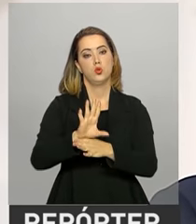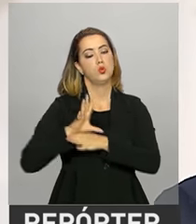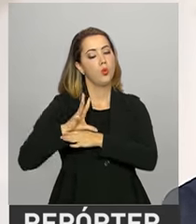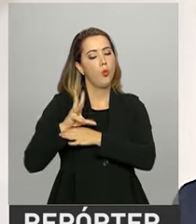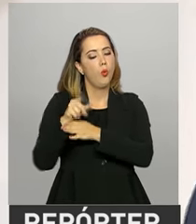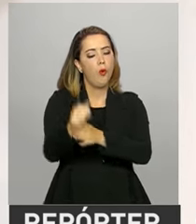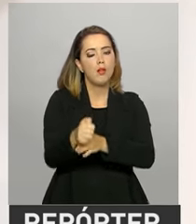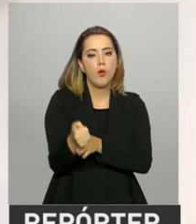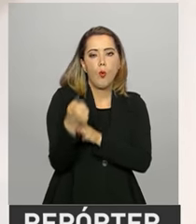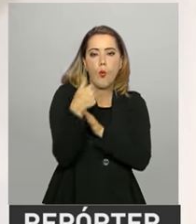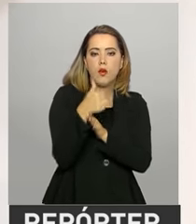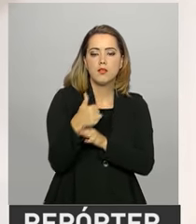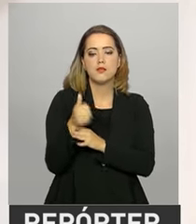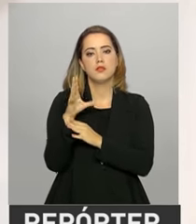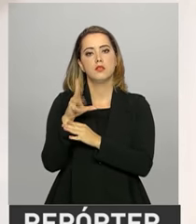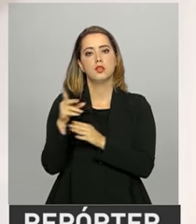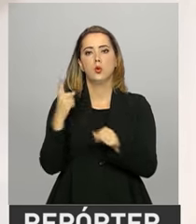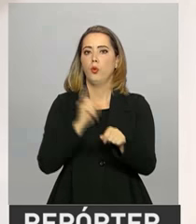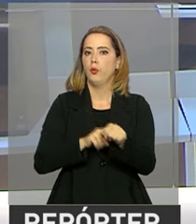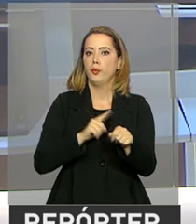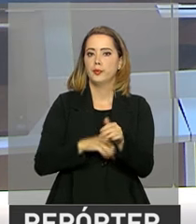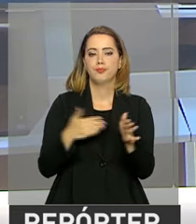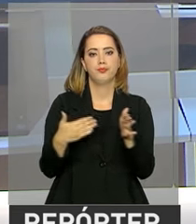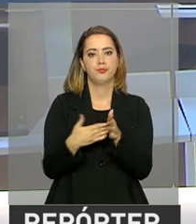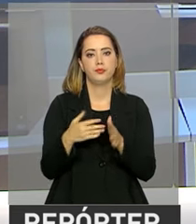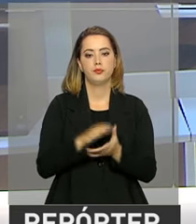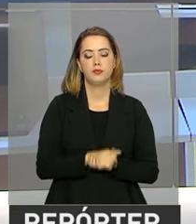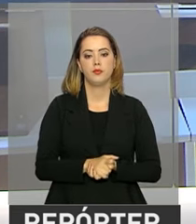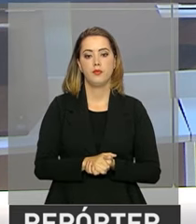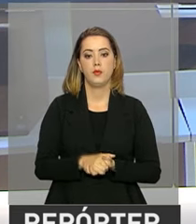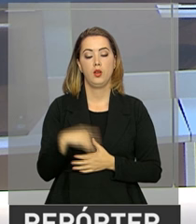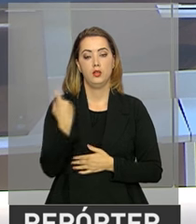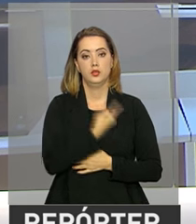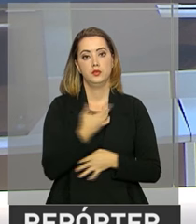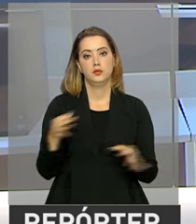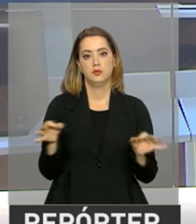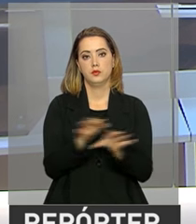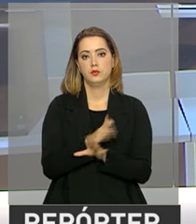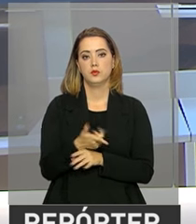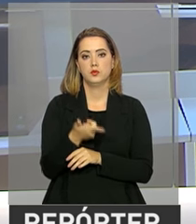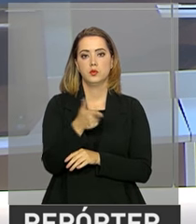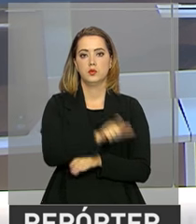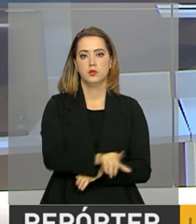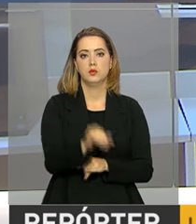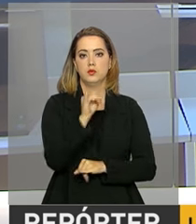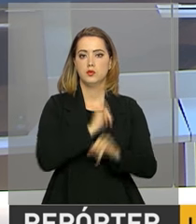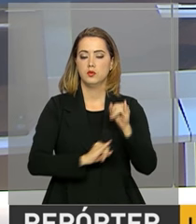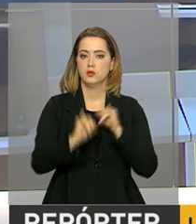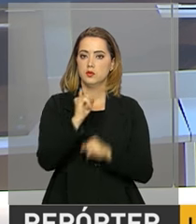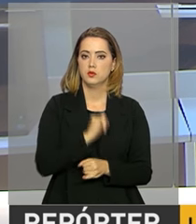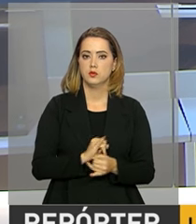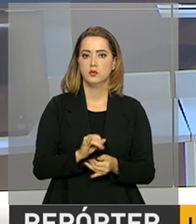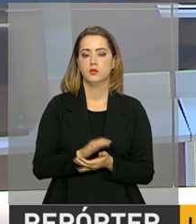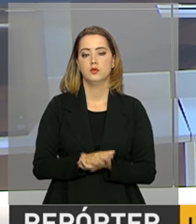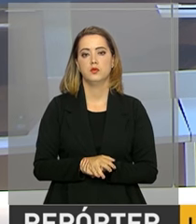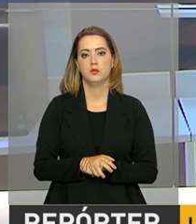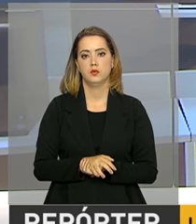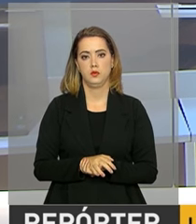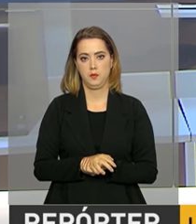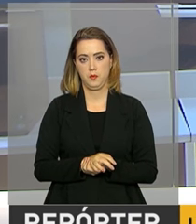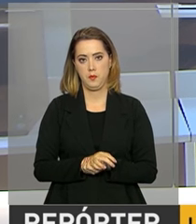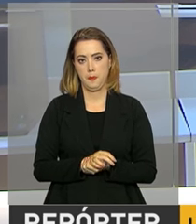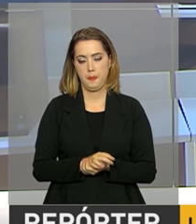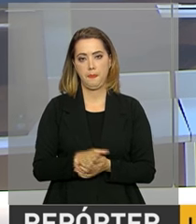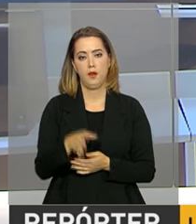últimas horas, né, esses pedidos. Nós ficamos por aqui, voltamos a qualquer momento com outras